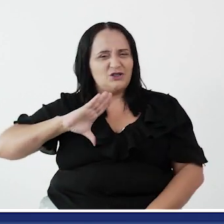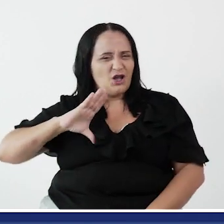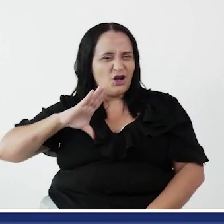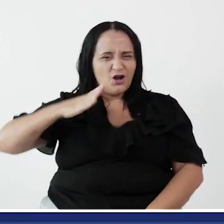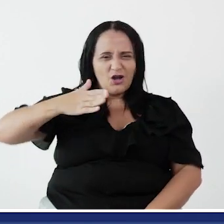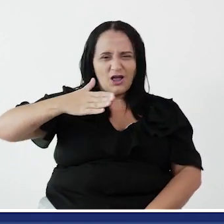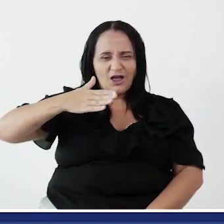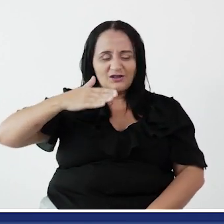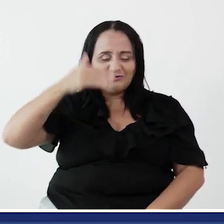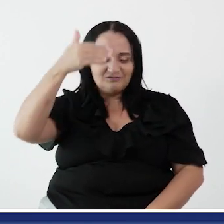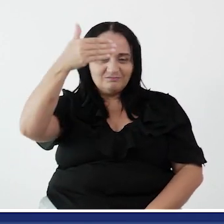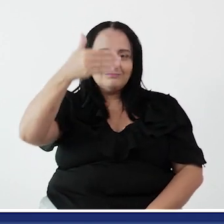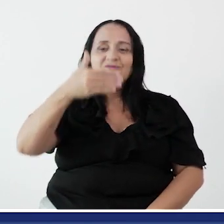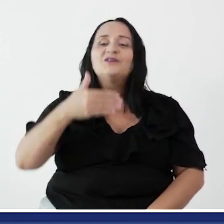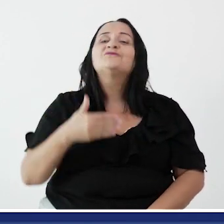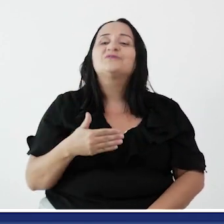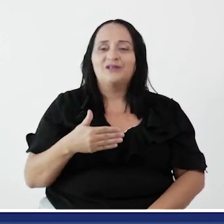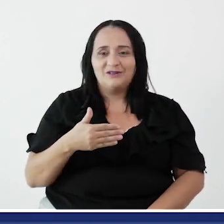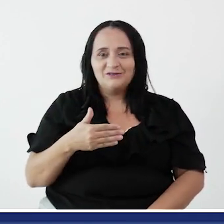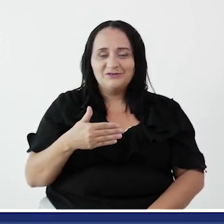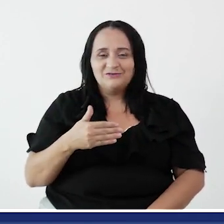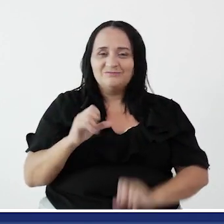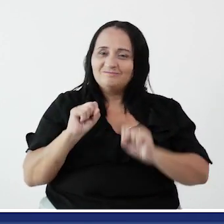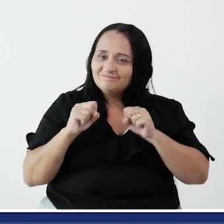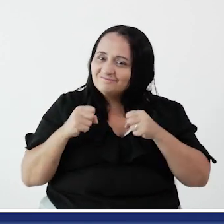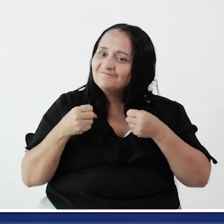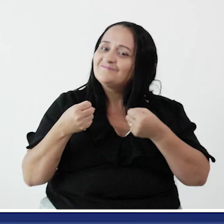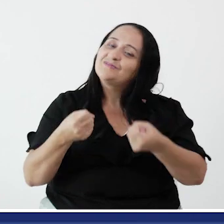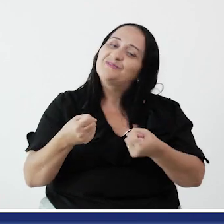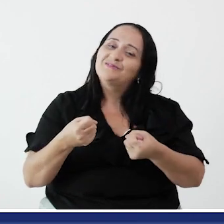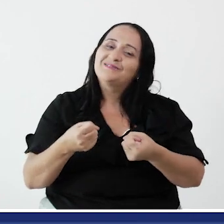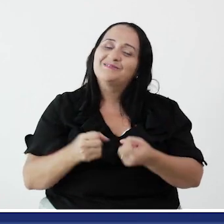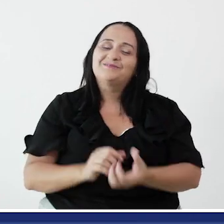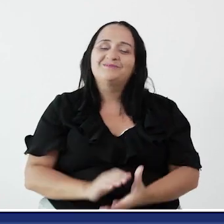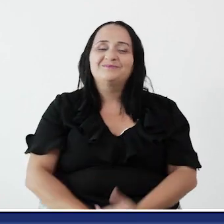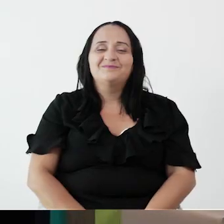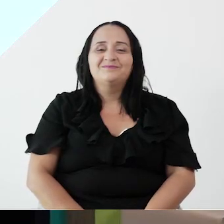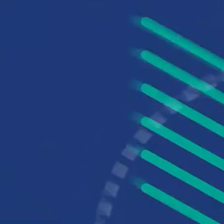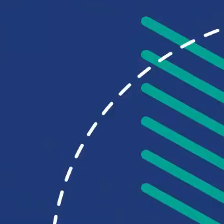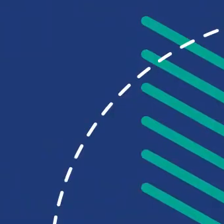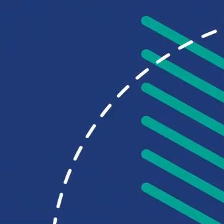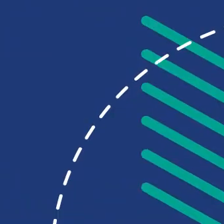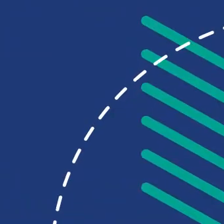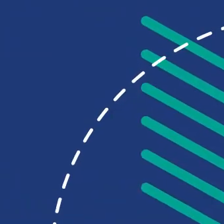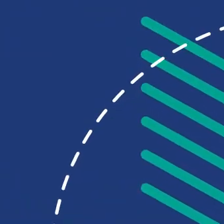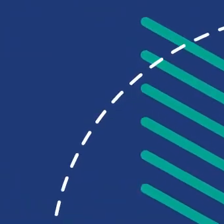A coragem está um passo à frente do medo. Coleman Young.